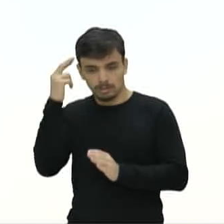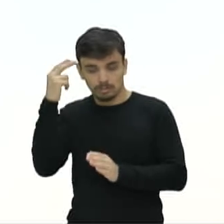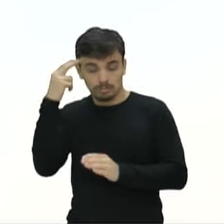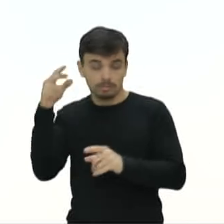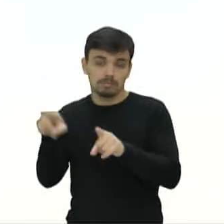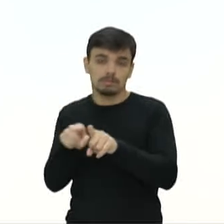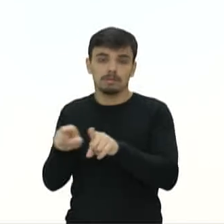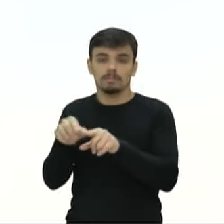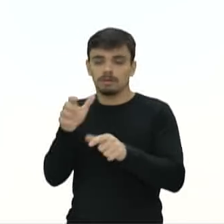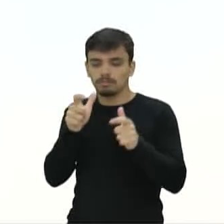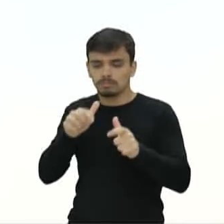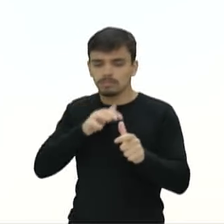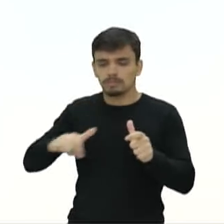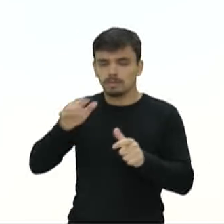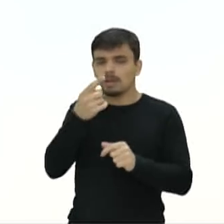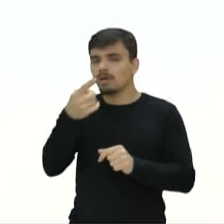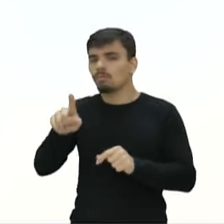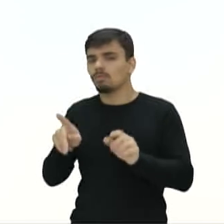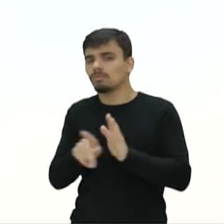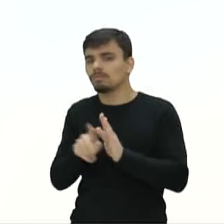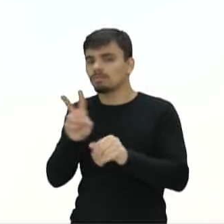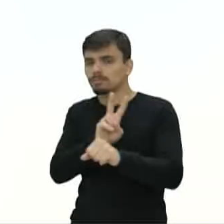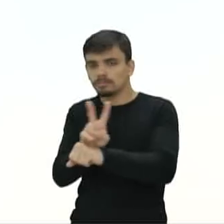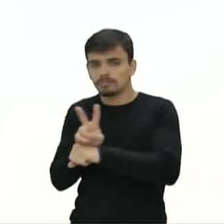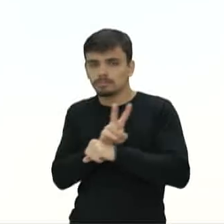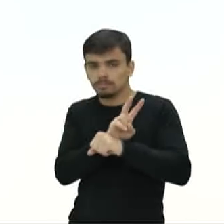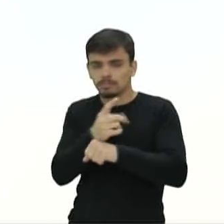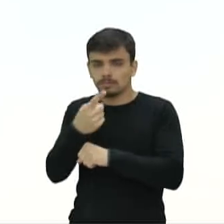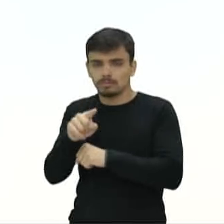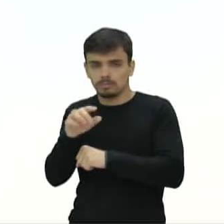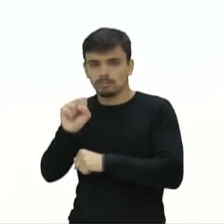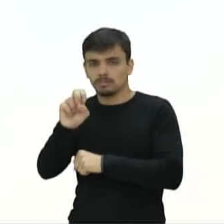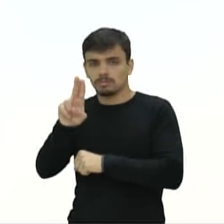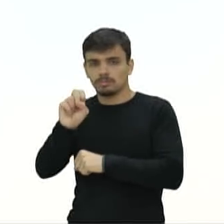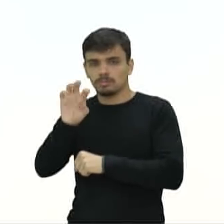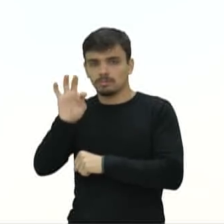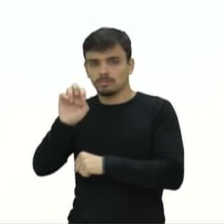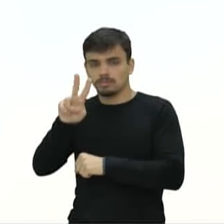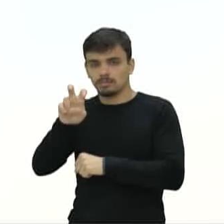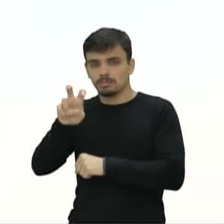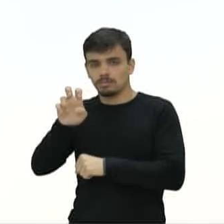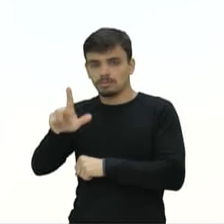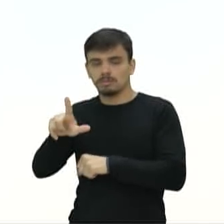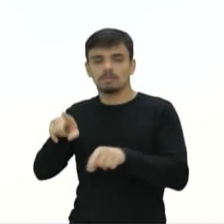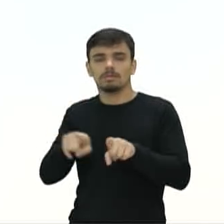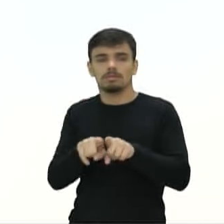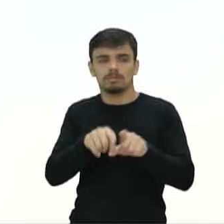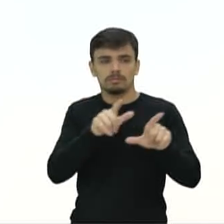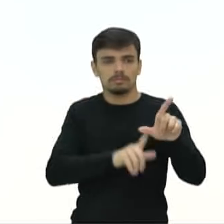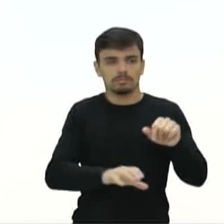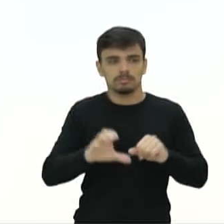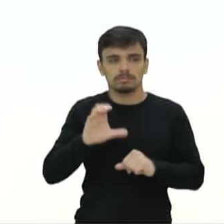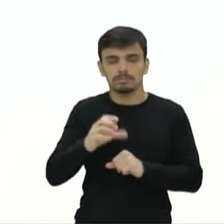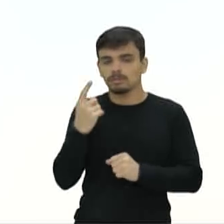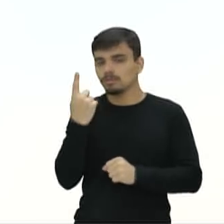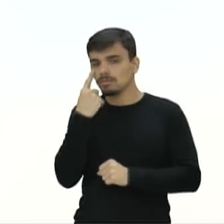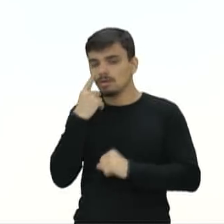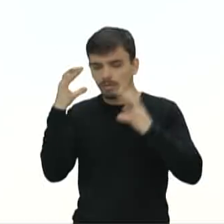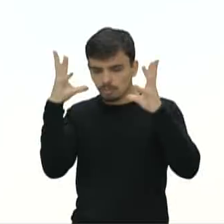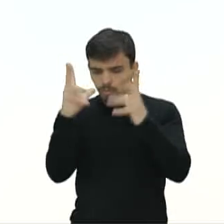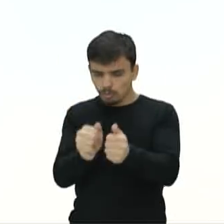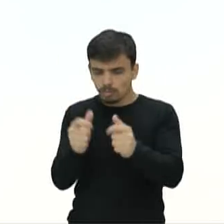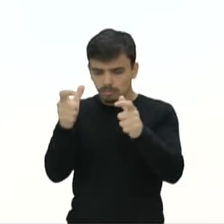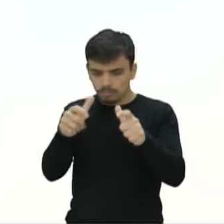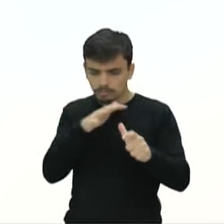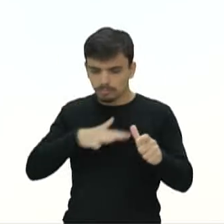de proteção ambiental são unidades de conservação de uso sustentável. Ou letra C. Todas as unidades de conservação